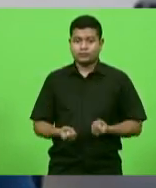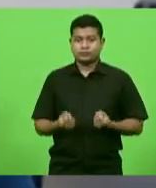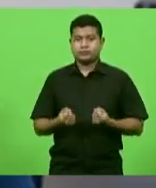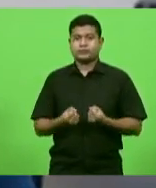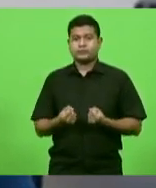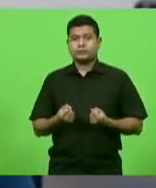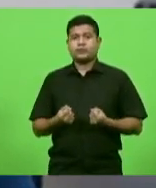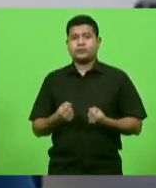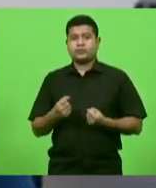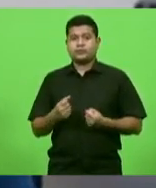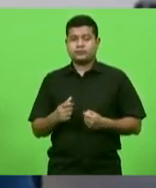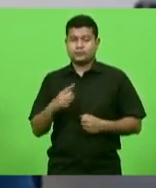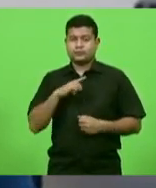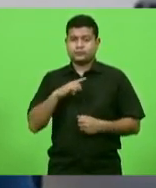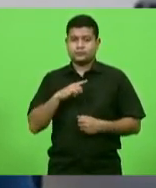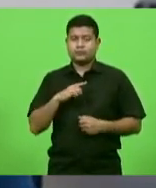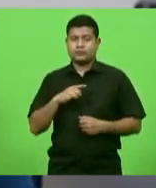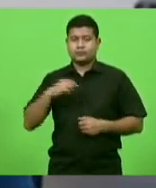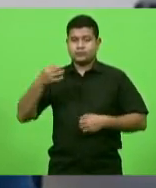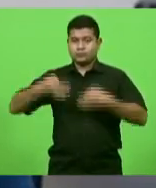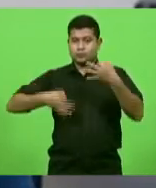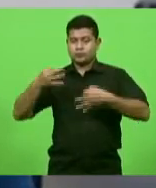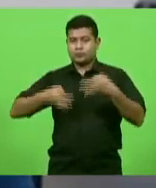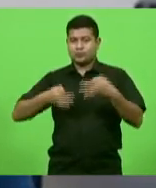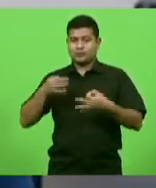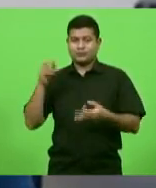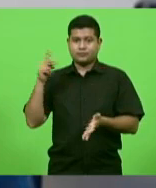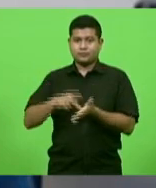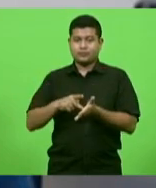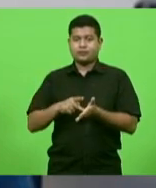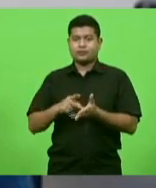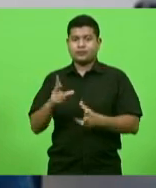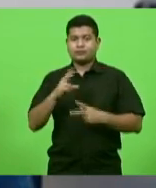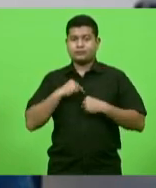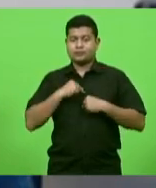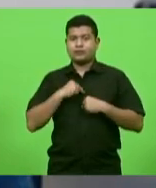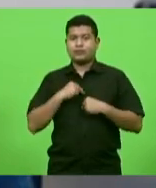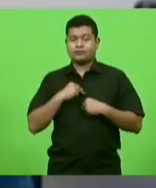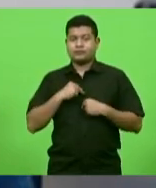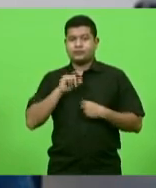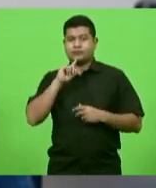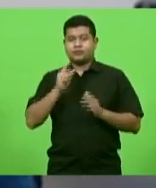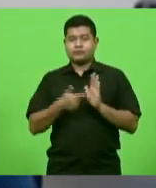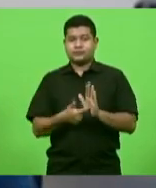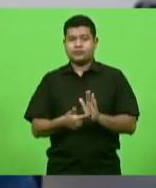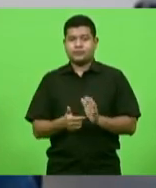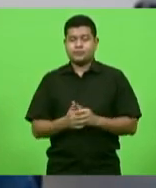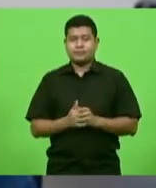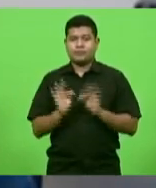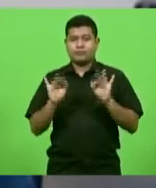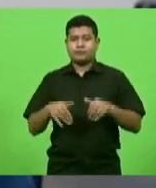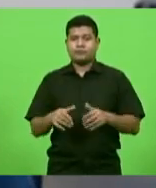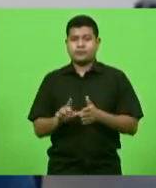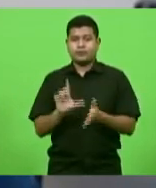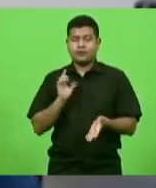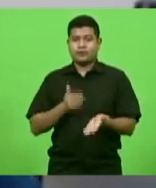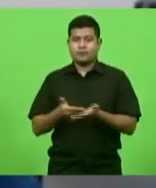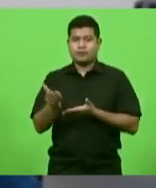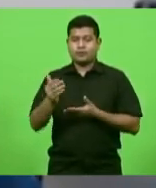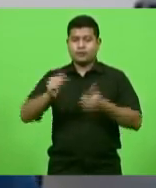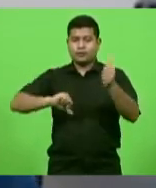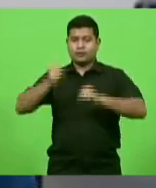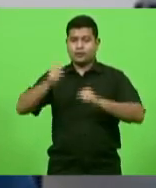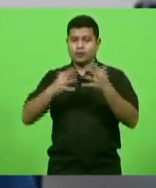arte se passa a fase instrutória e julgamento definitivo quanto ao mérito das imputações e o Finn antes de